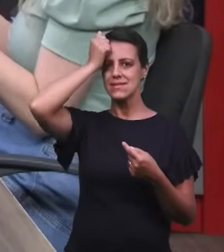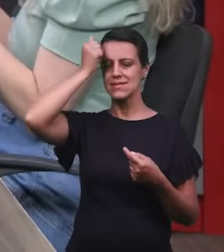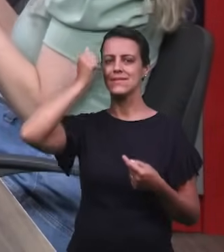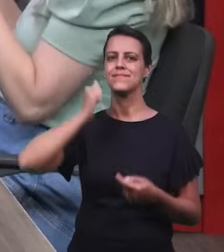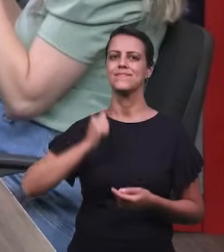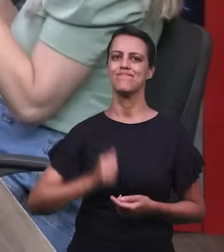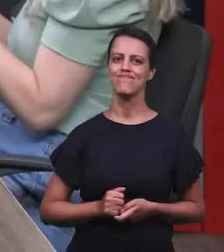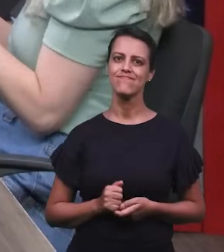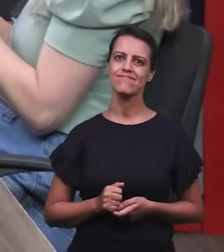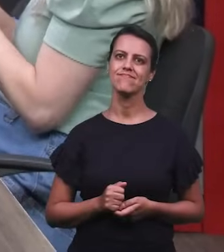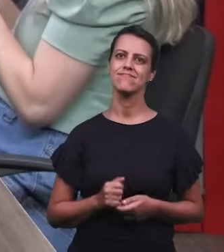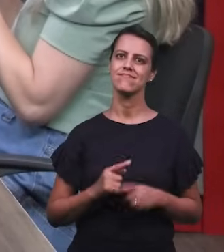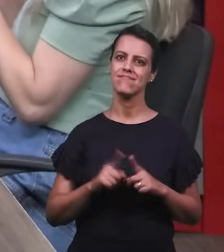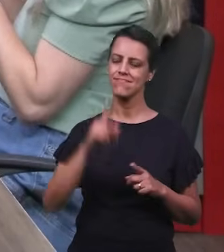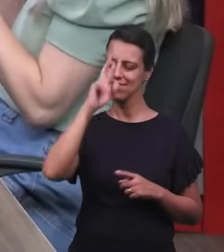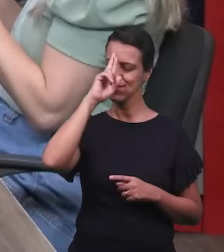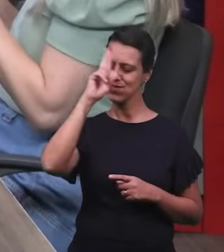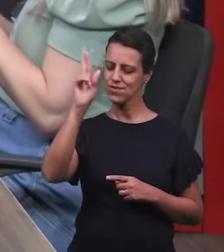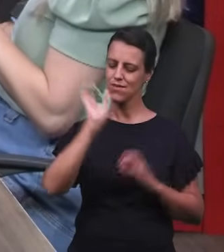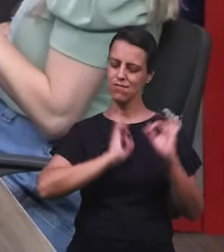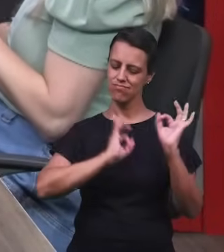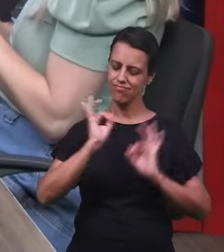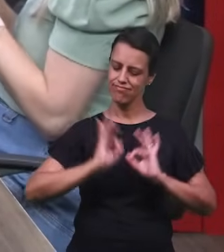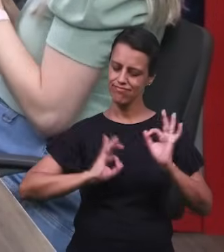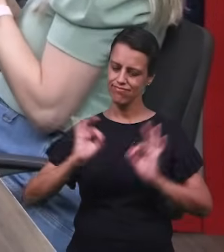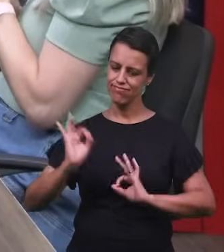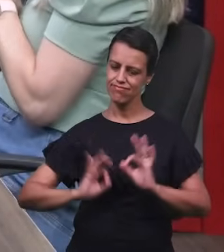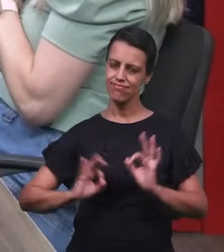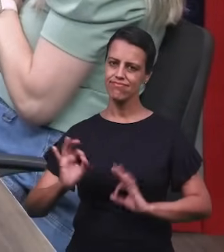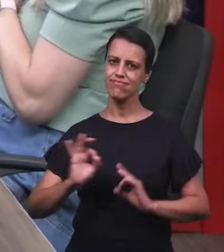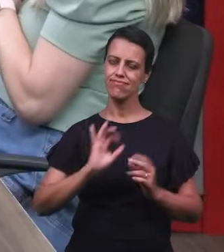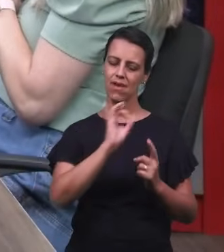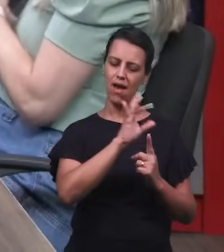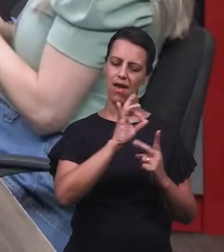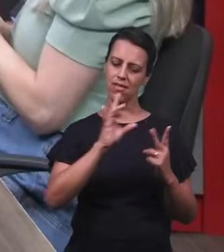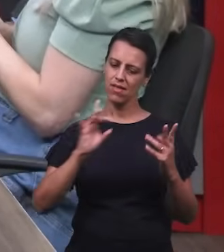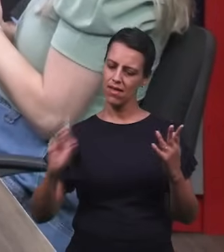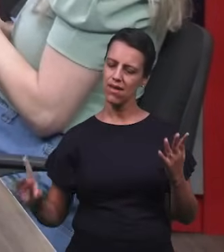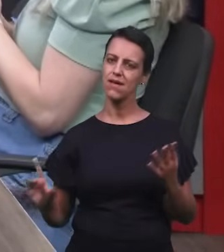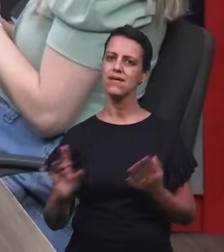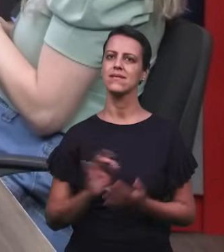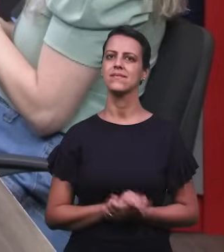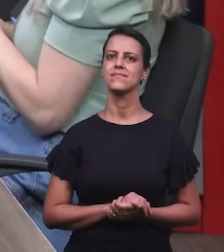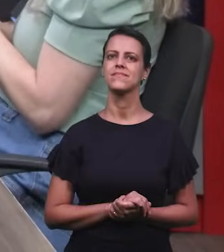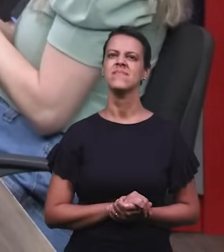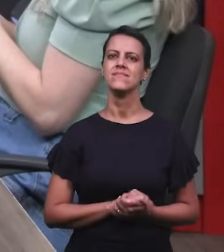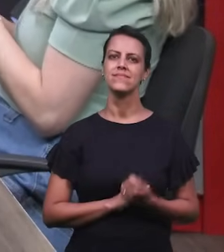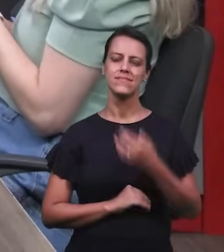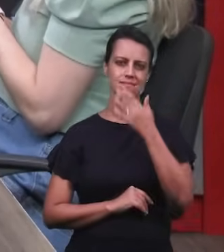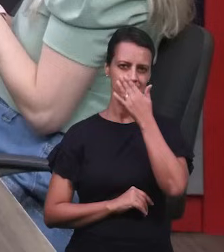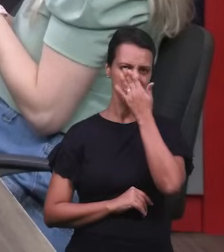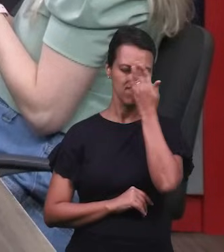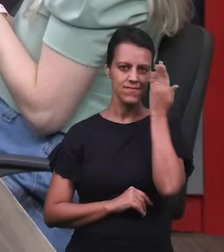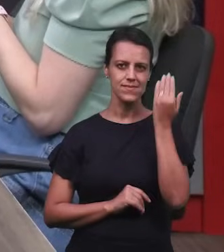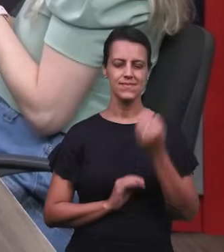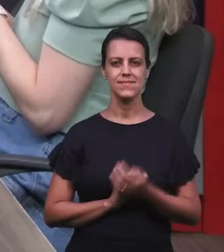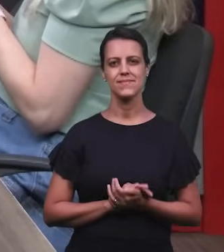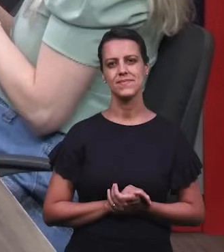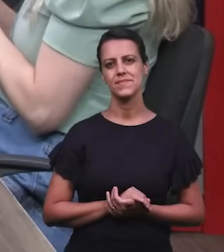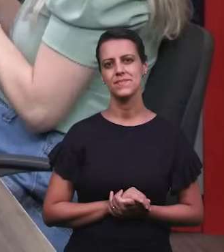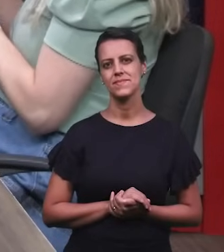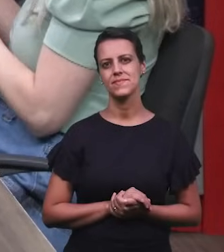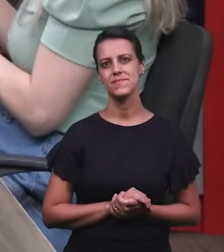Senhor, né? Para moldar de acordo com cada uma desses pontos a serem desenvolvidos, né?